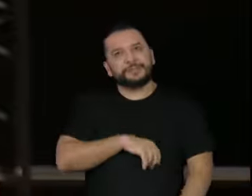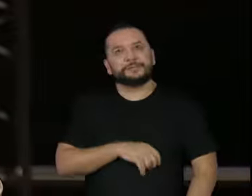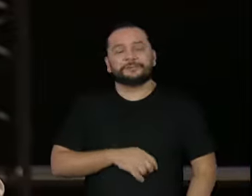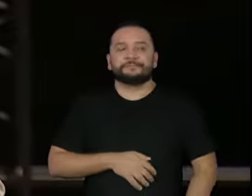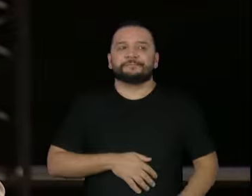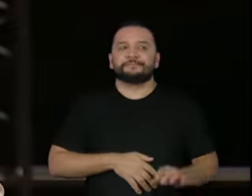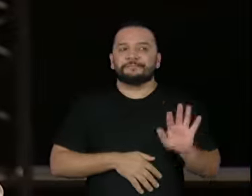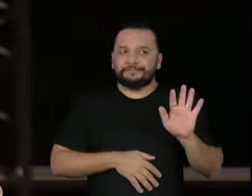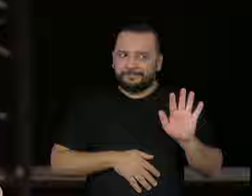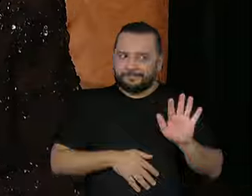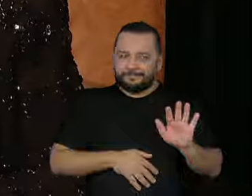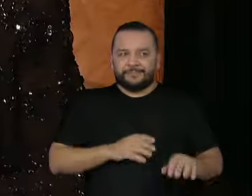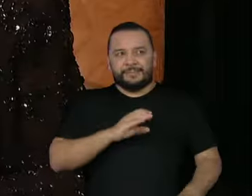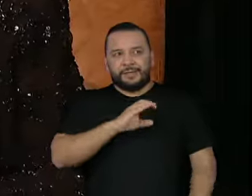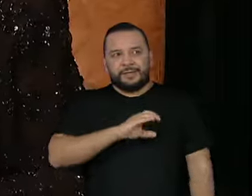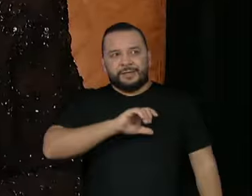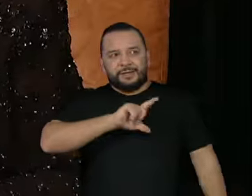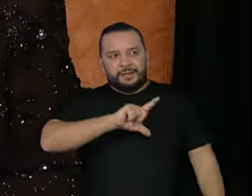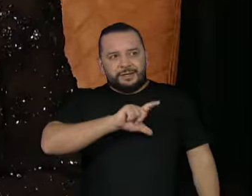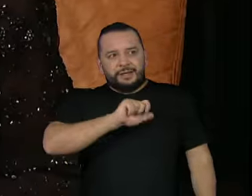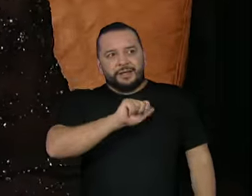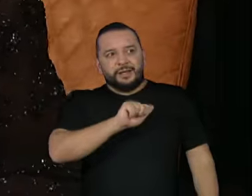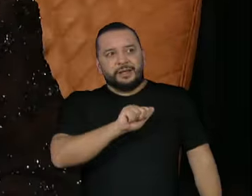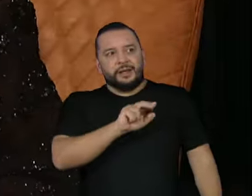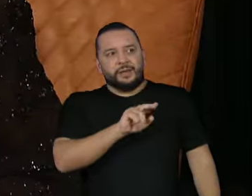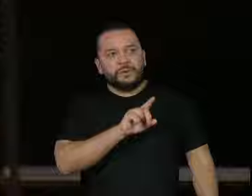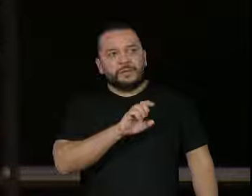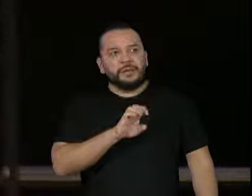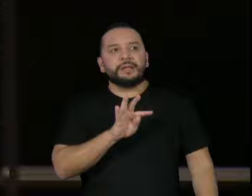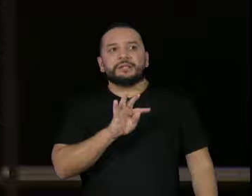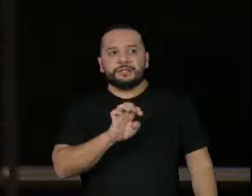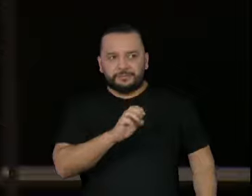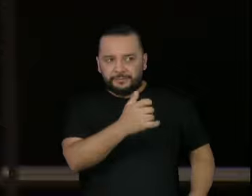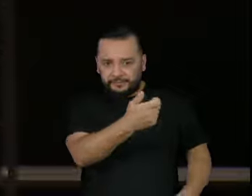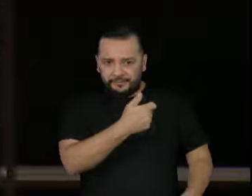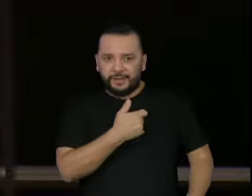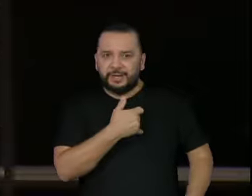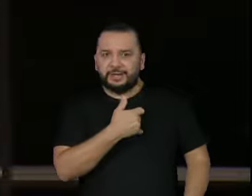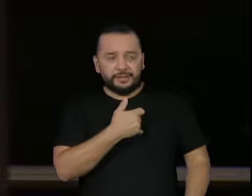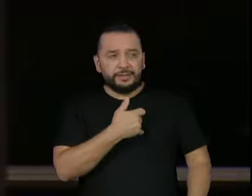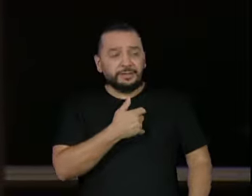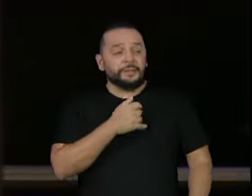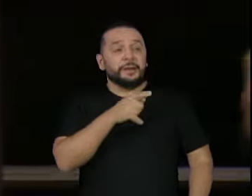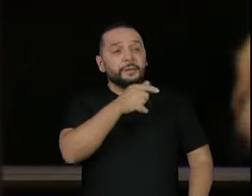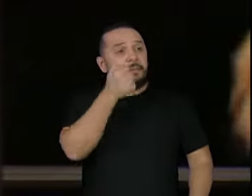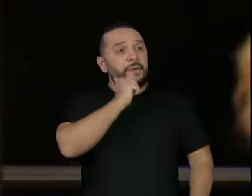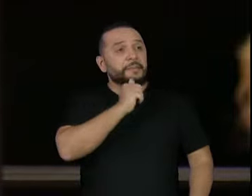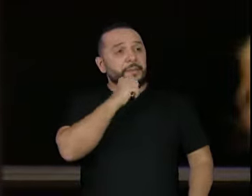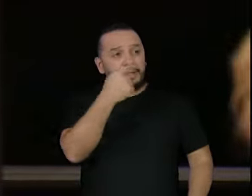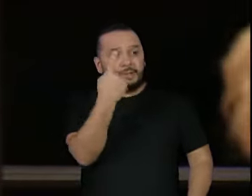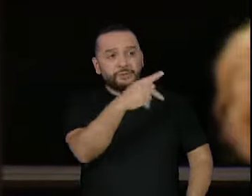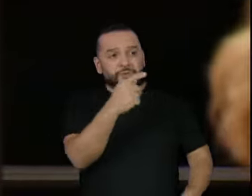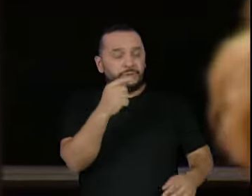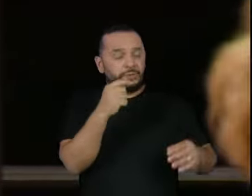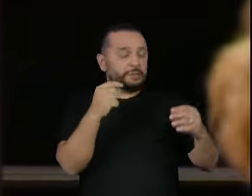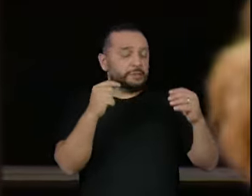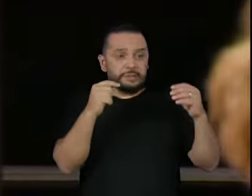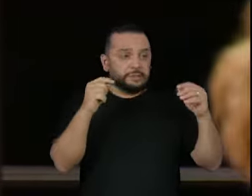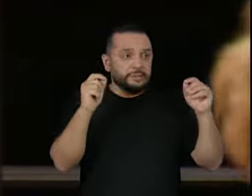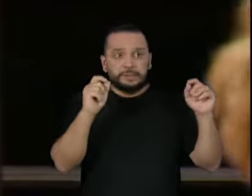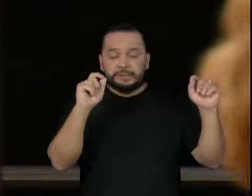Claudete, me diga uma coisa, como é que vai aquela história que você deixou sua mãe desesperada no auditório